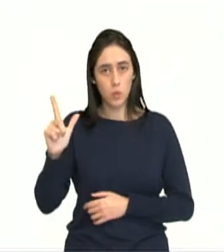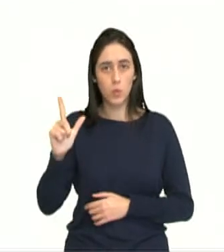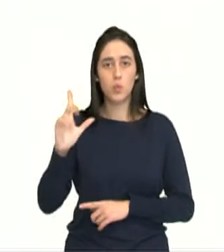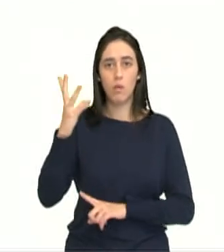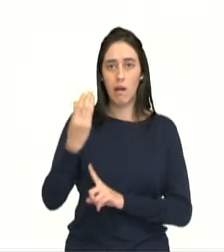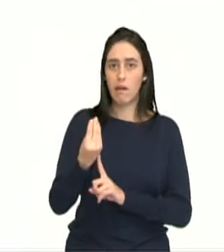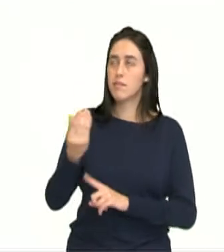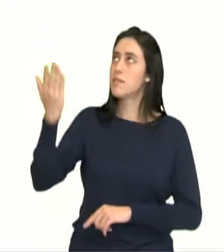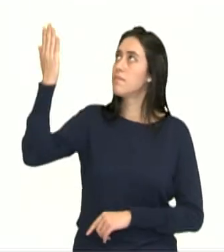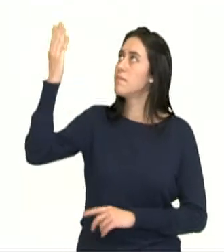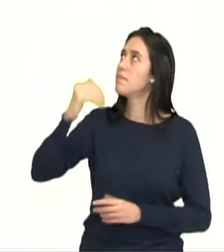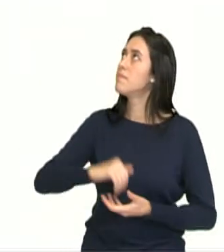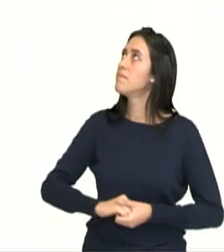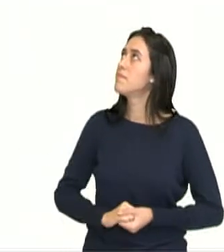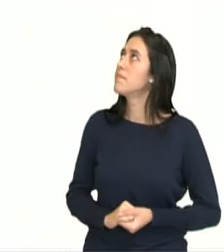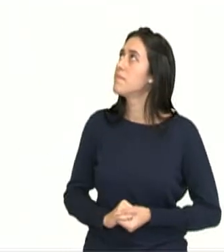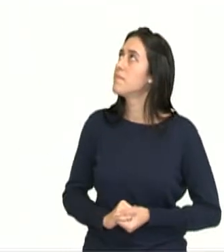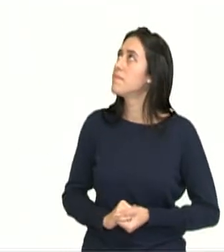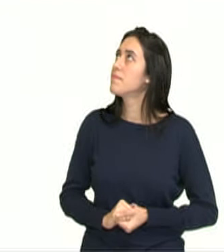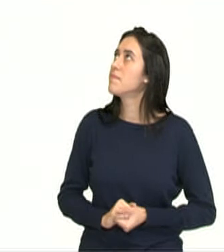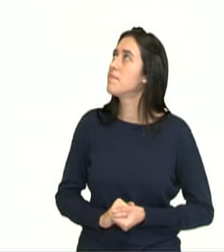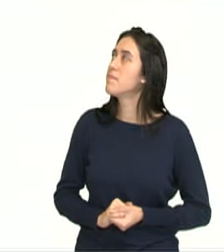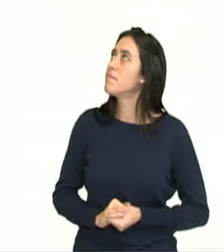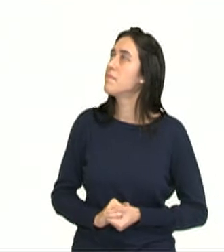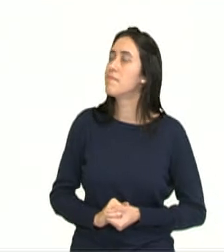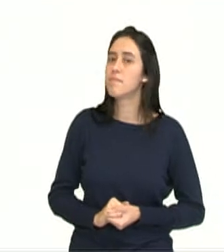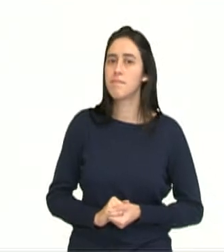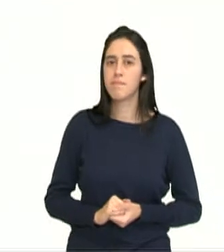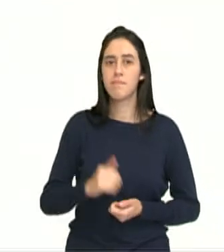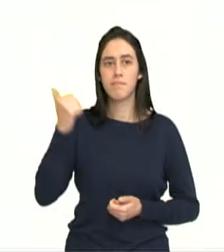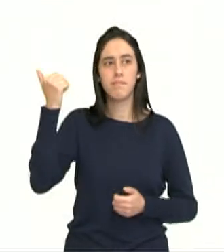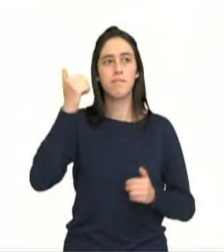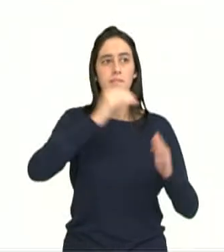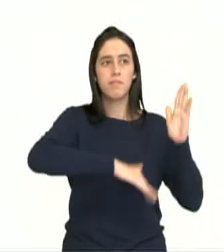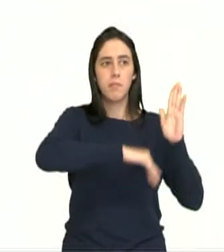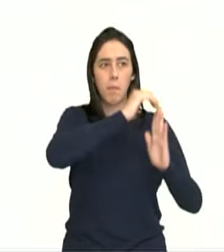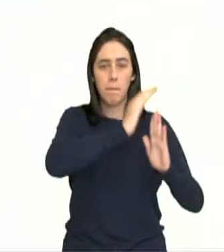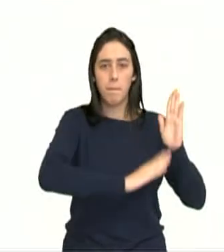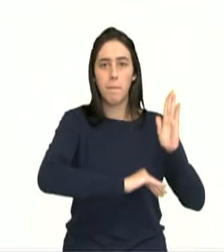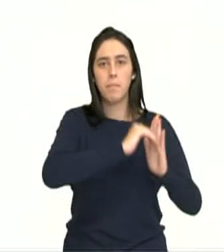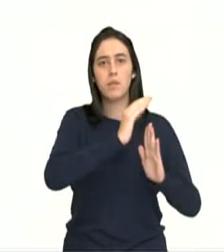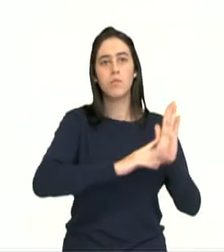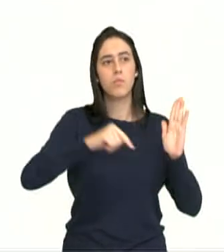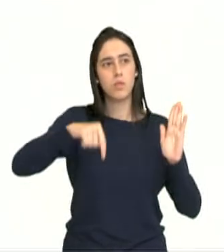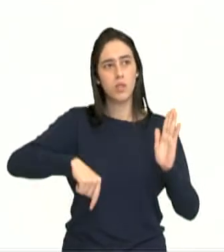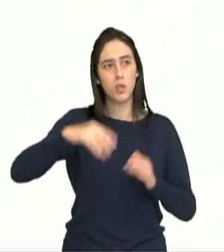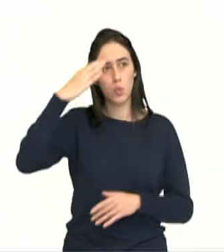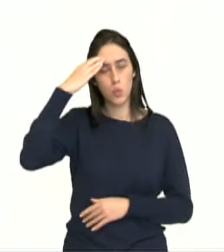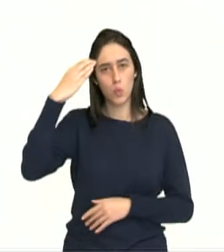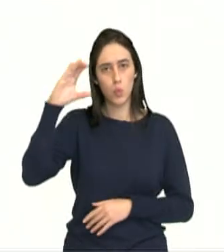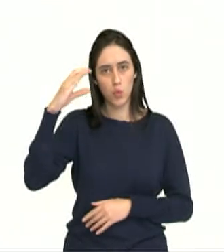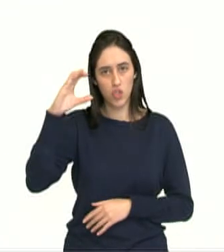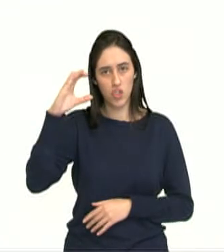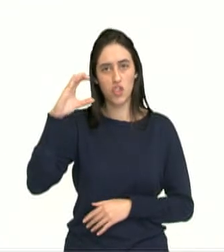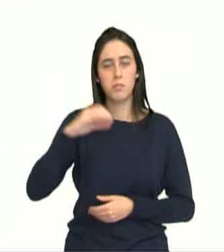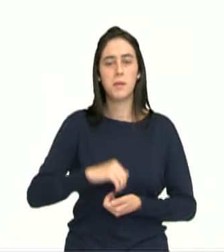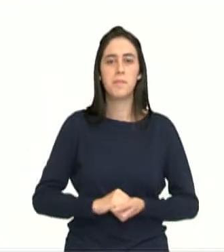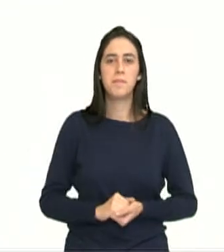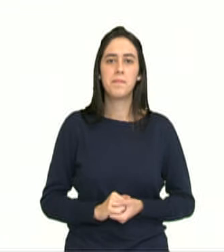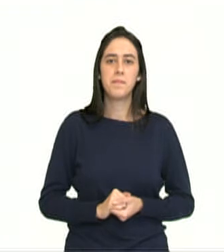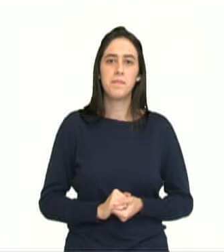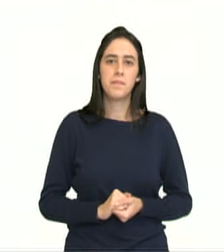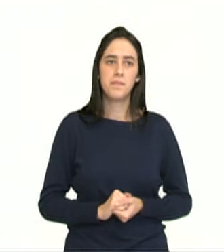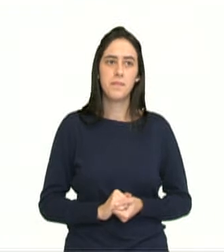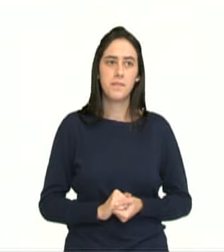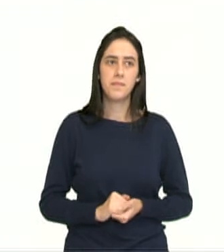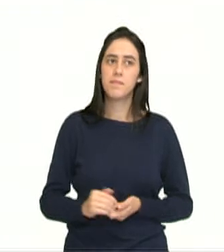This was painted in Curitiba by Rimão Guimarães, né? Esse outro mural aqui foi pintado também em Curitiba pelo Rimão Guimarães, tá? E